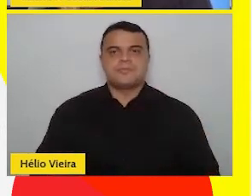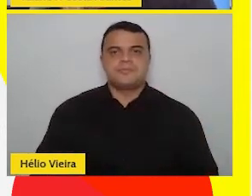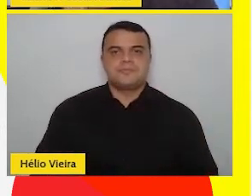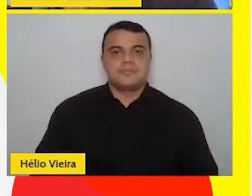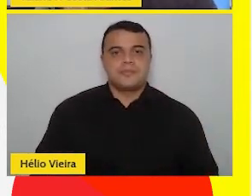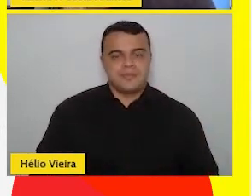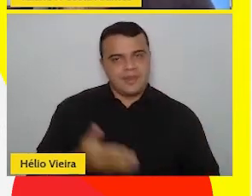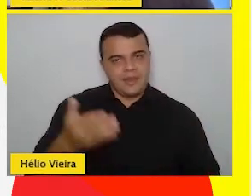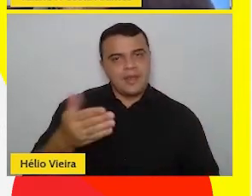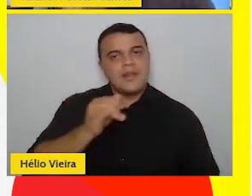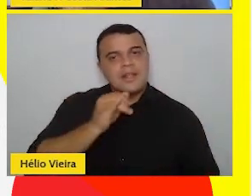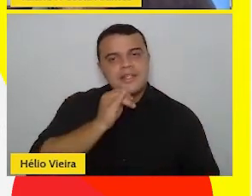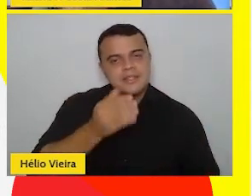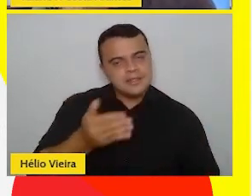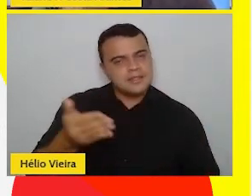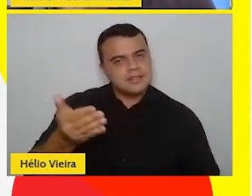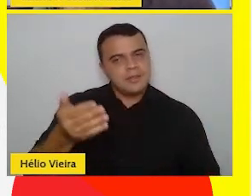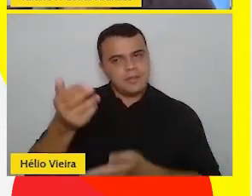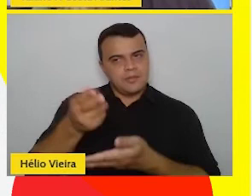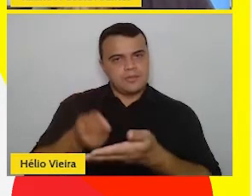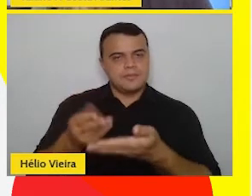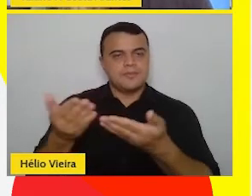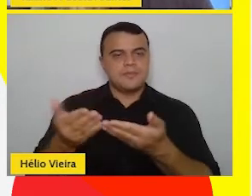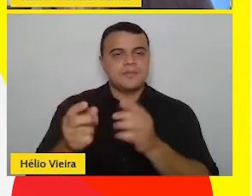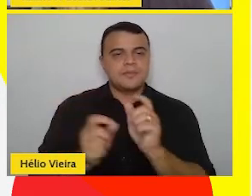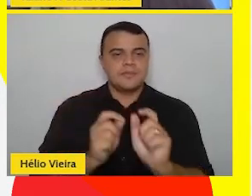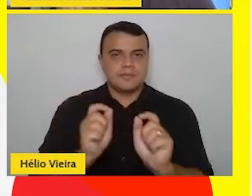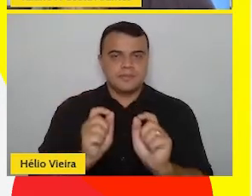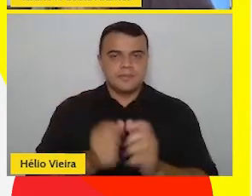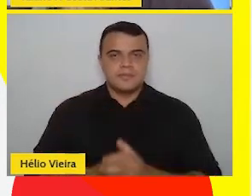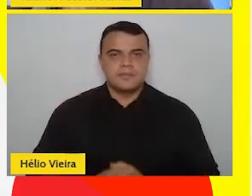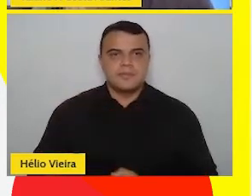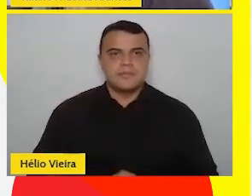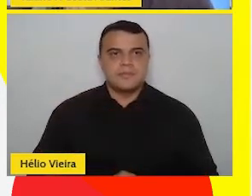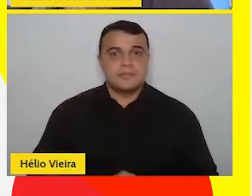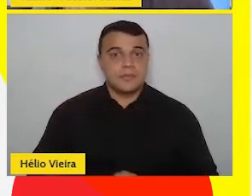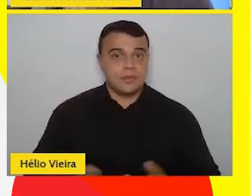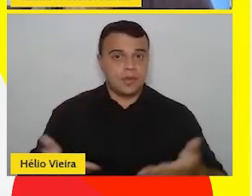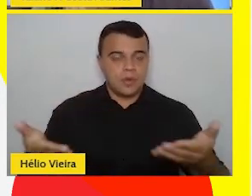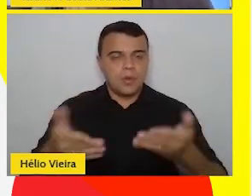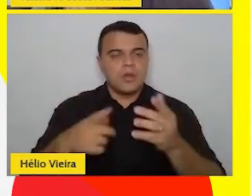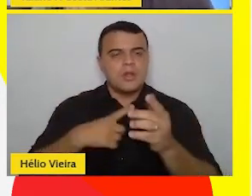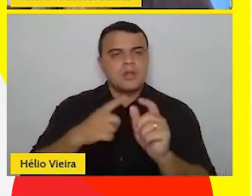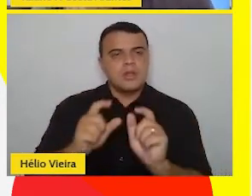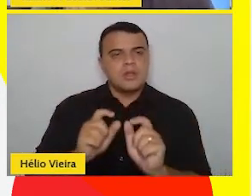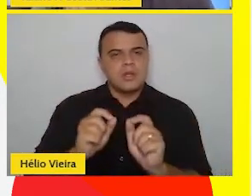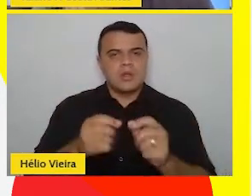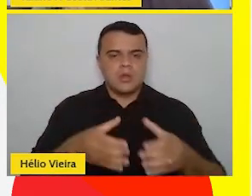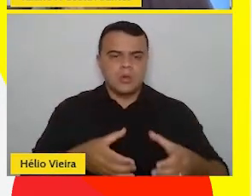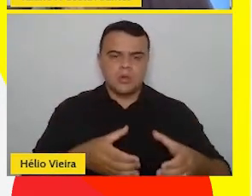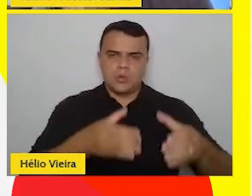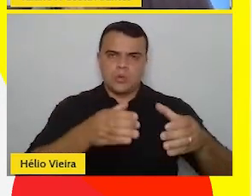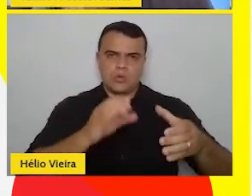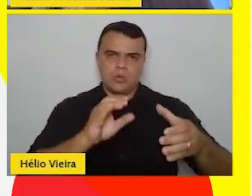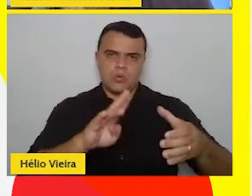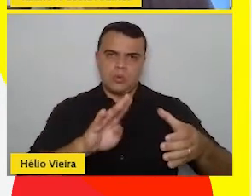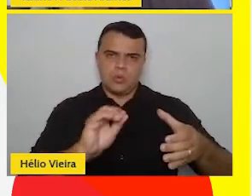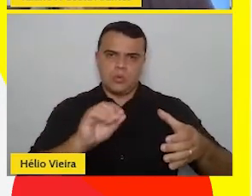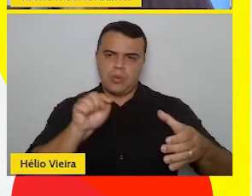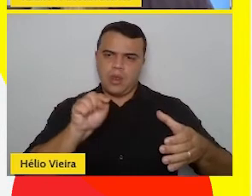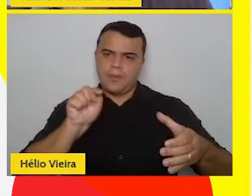Eu trouxe essa imagem, que é o seguinte: a gente tem um cubo, né, e um